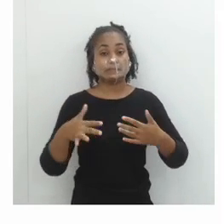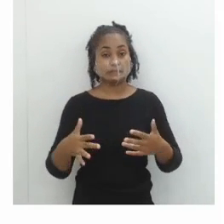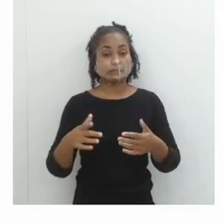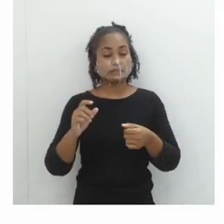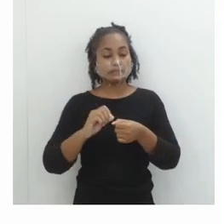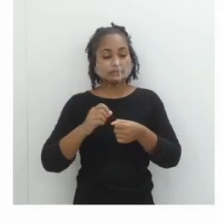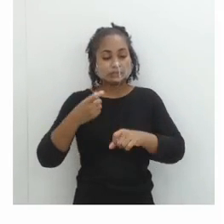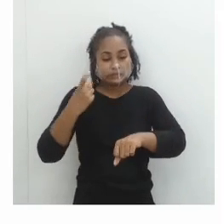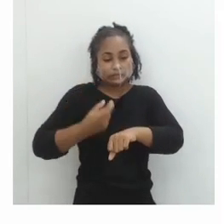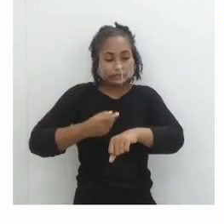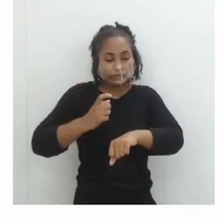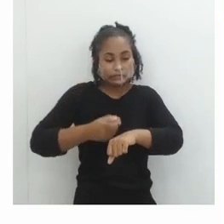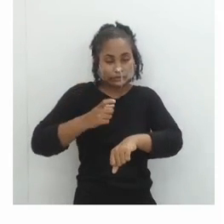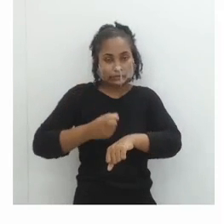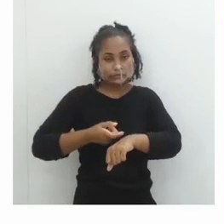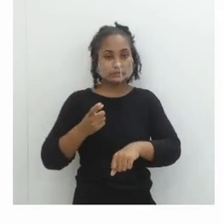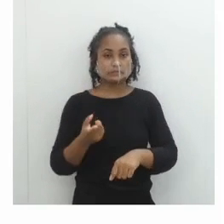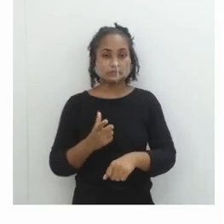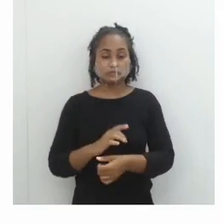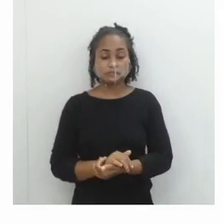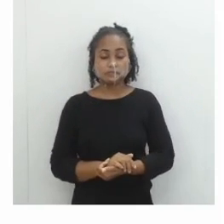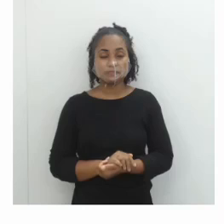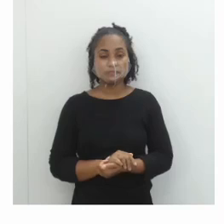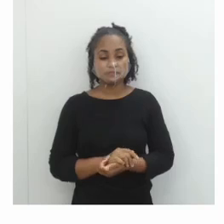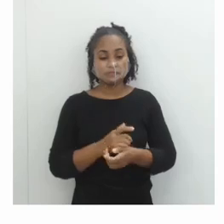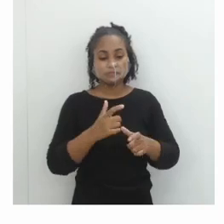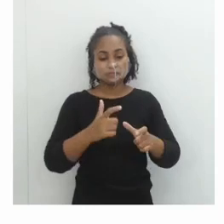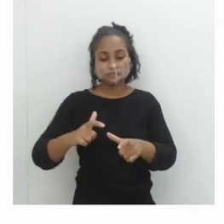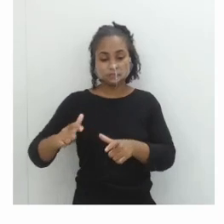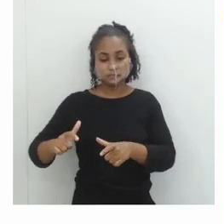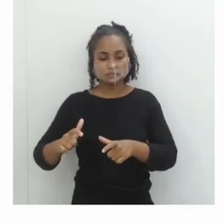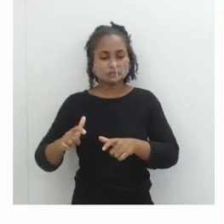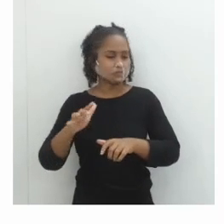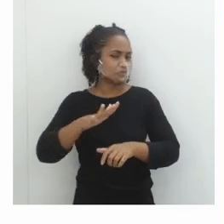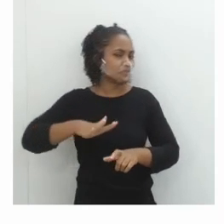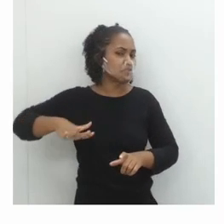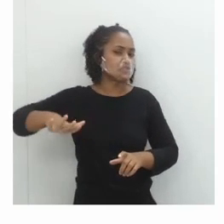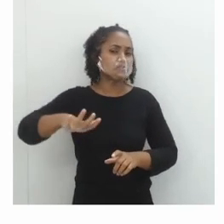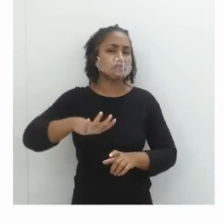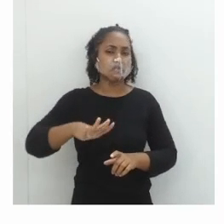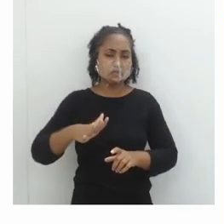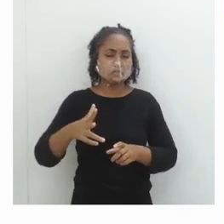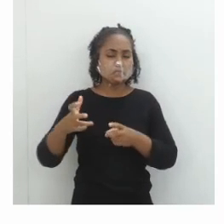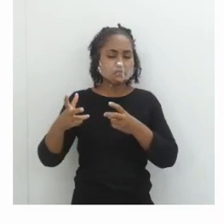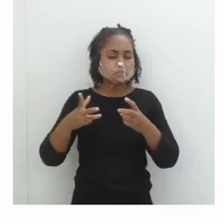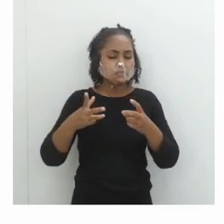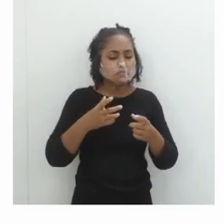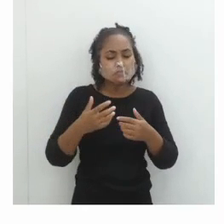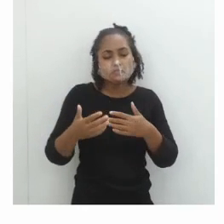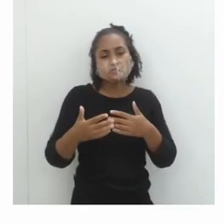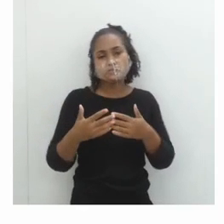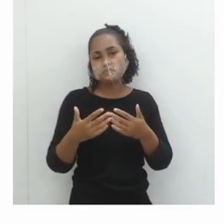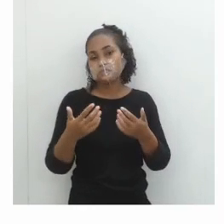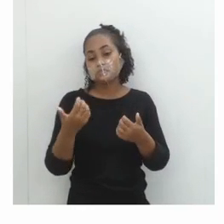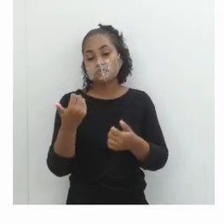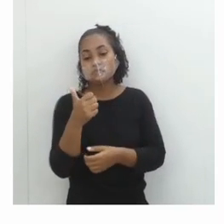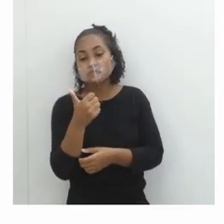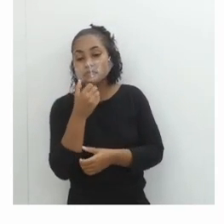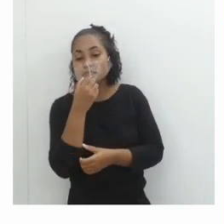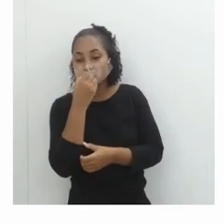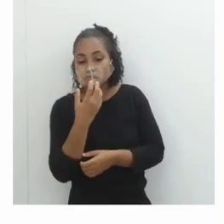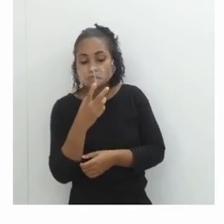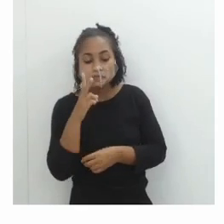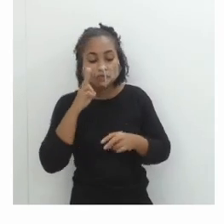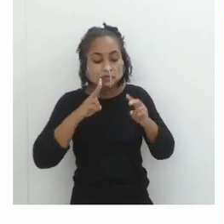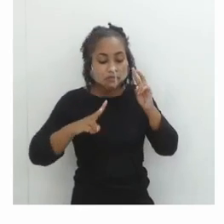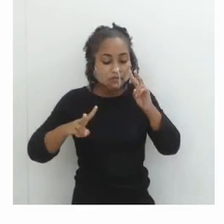de pedras e espaço para o público em geral, que assim podia assistir com a mesma qualidade de visão às